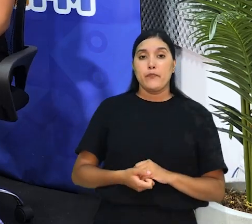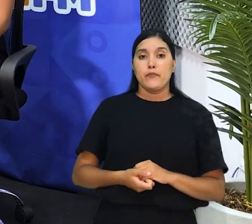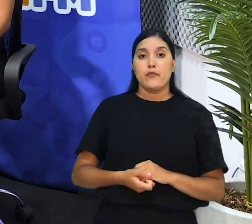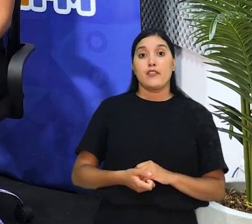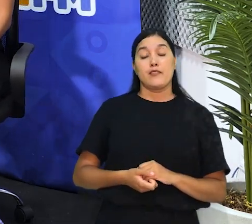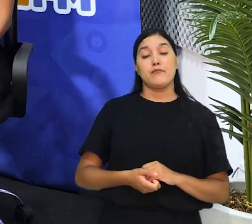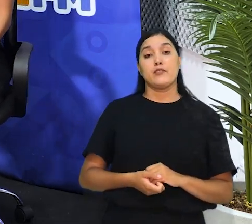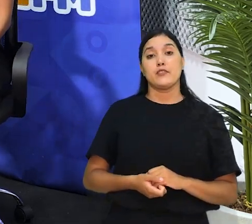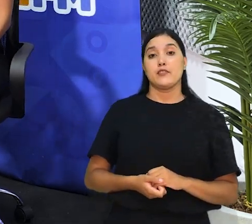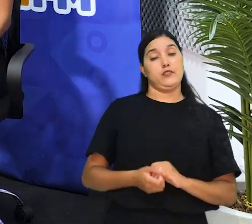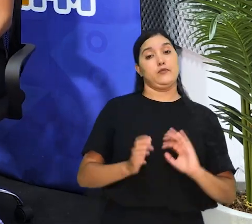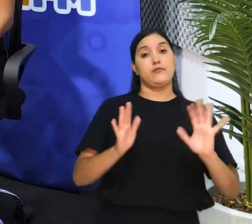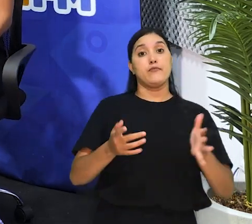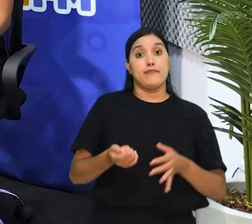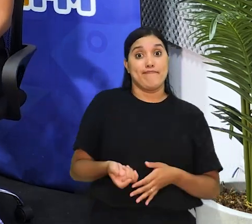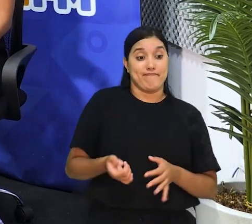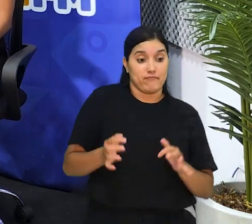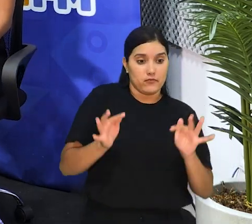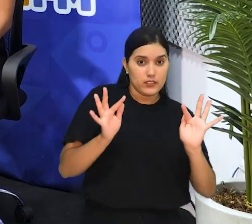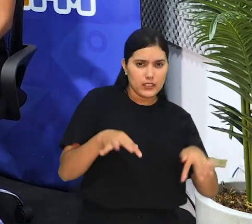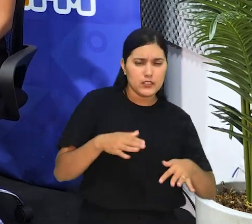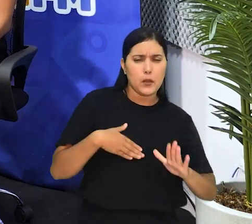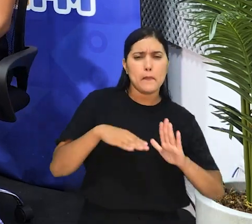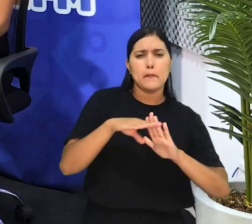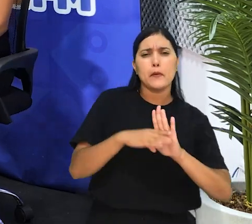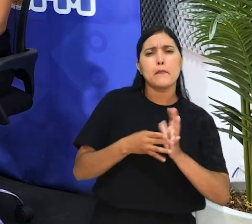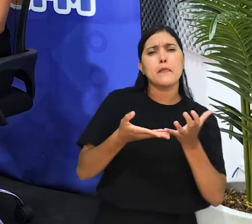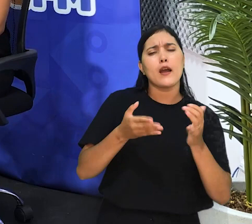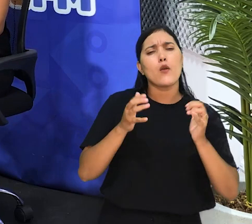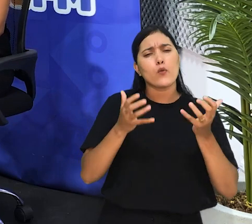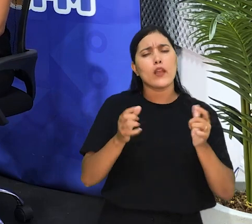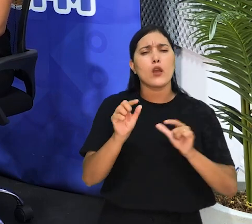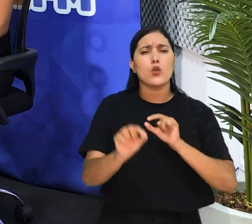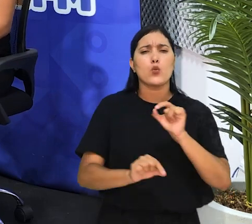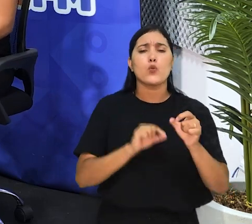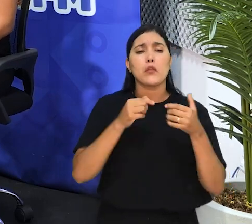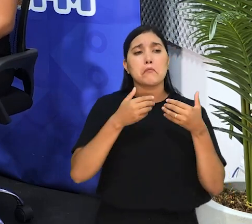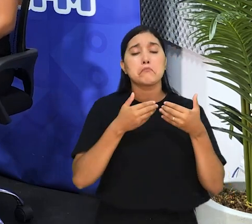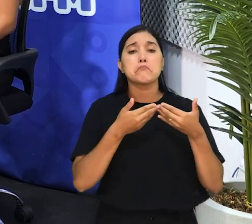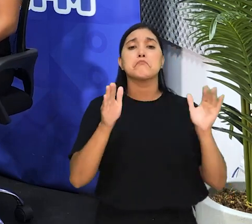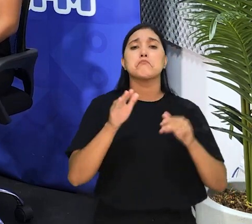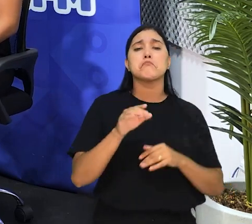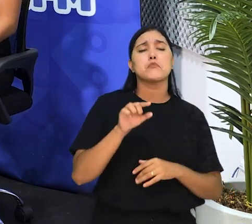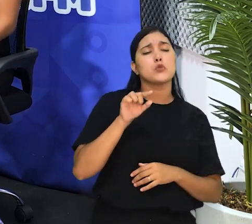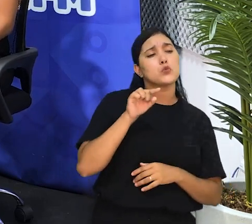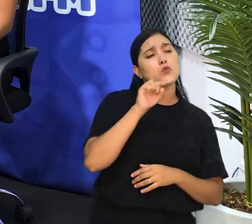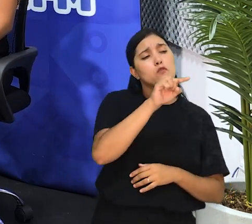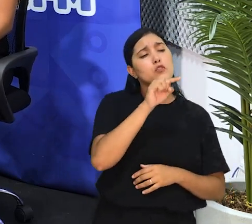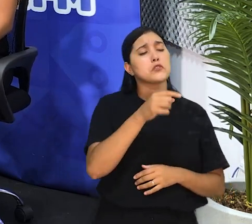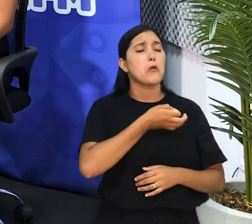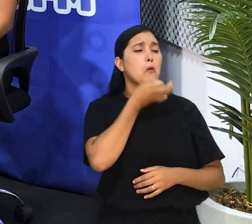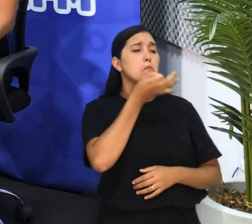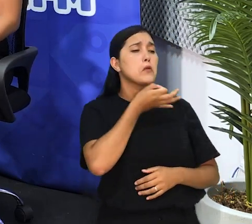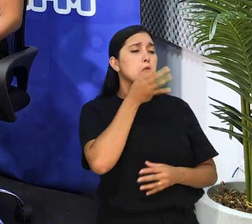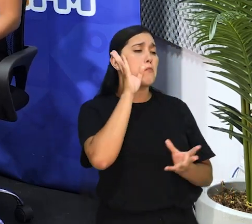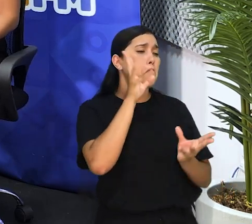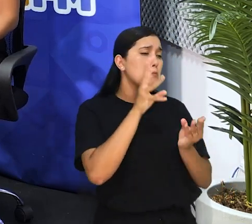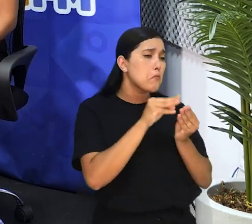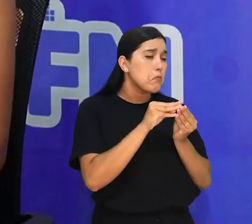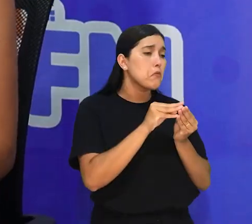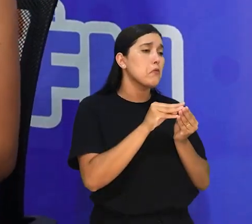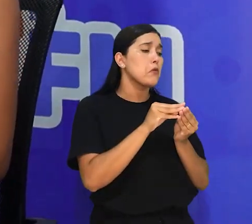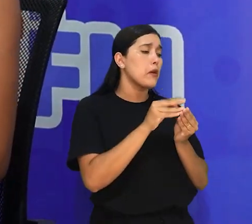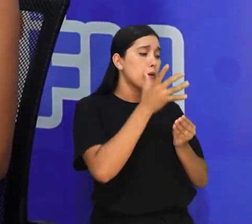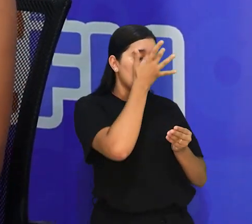já estamos caminhando aqui para o fim do nosso programa, mas eu gostaria de deixar em aberto aqui para você dar uma palavra, né, para as